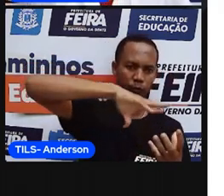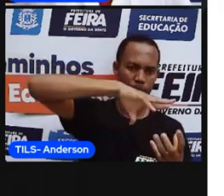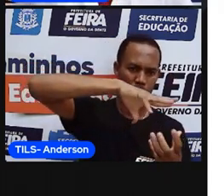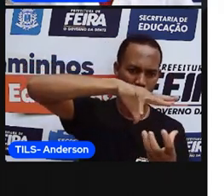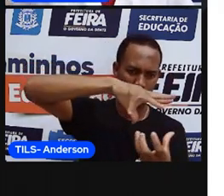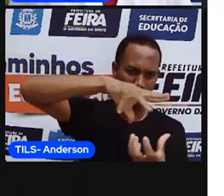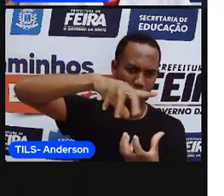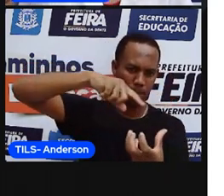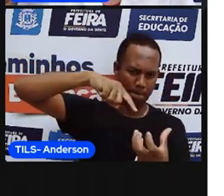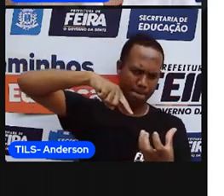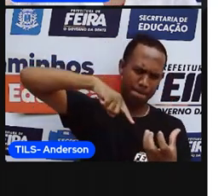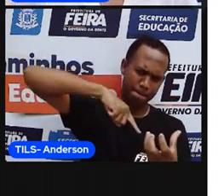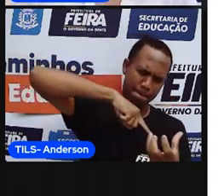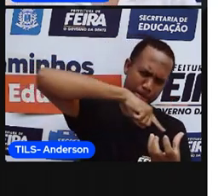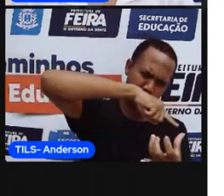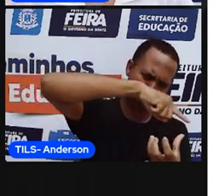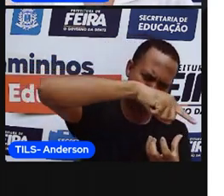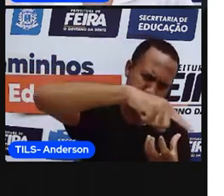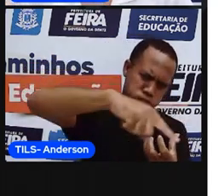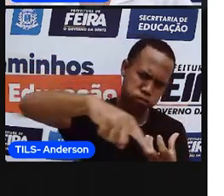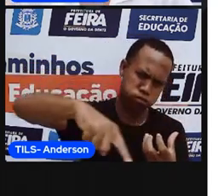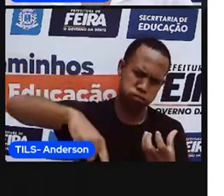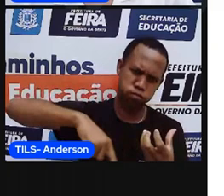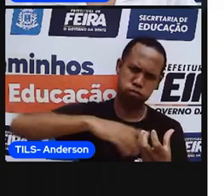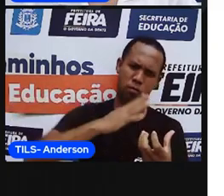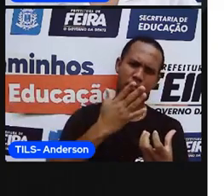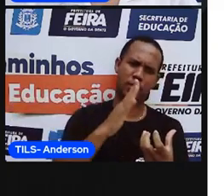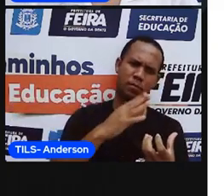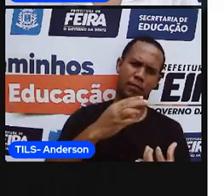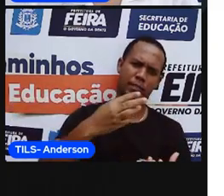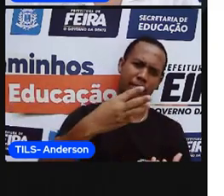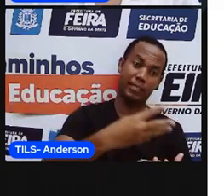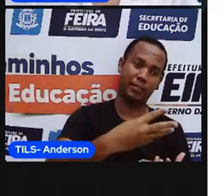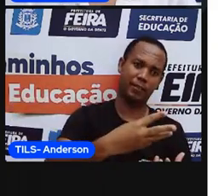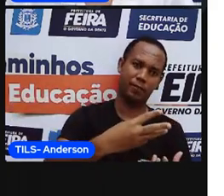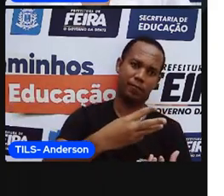volta inteira no Sol, ela gasta 365